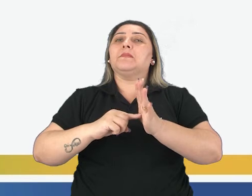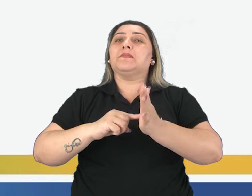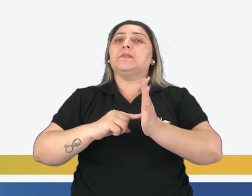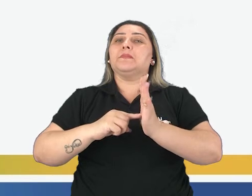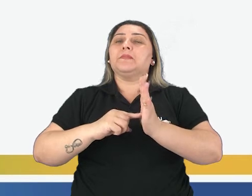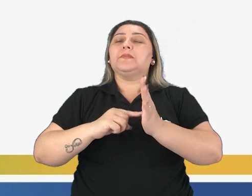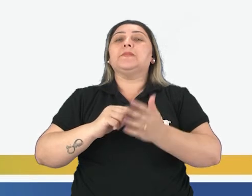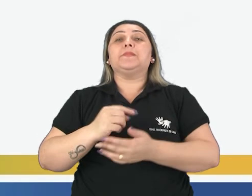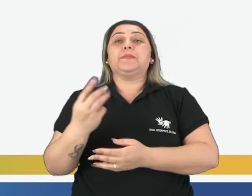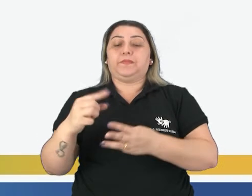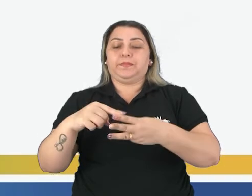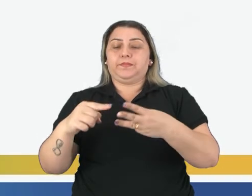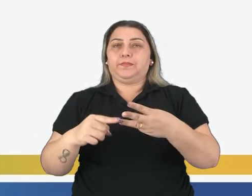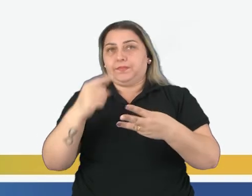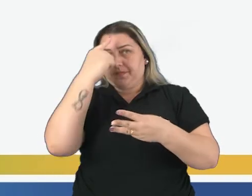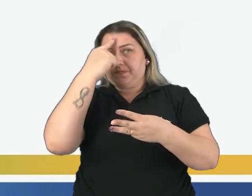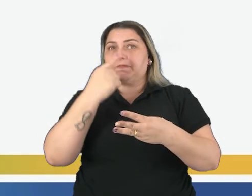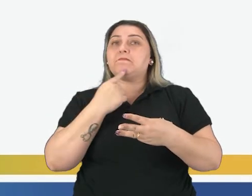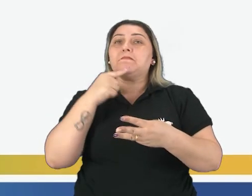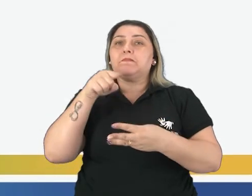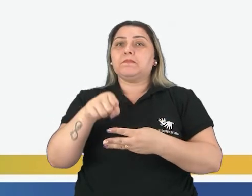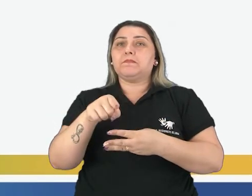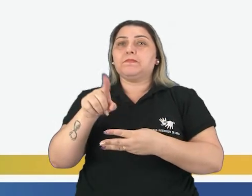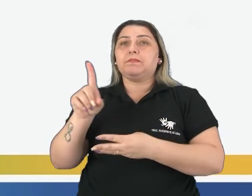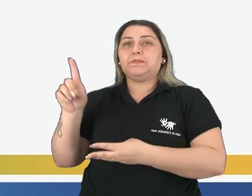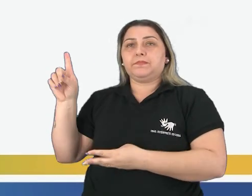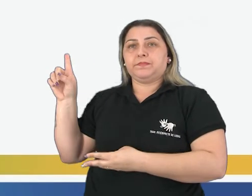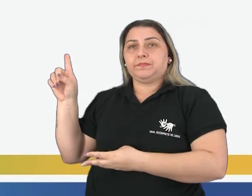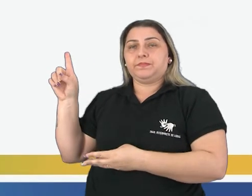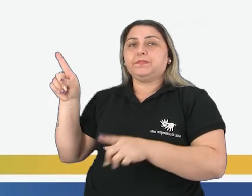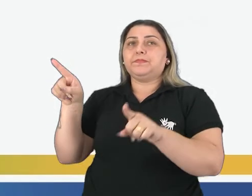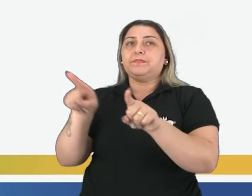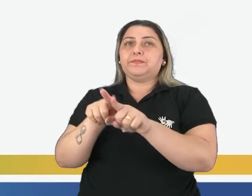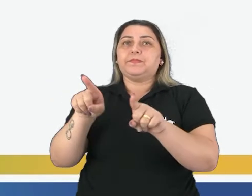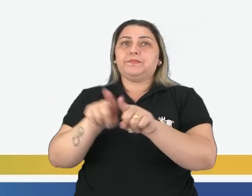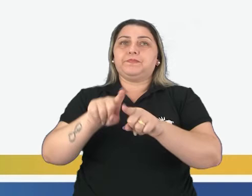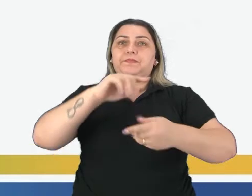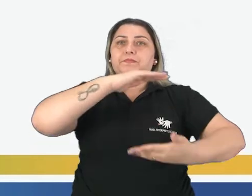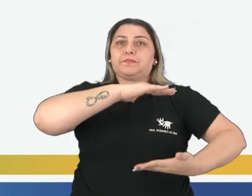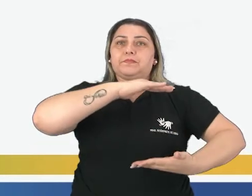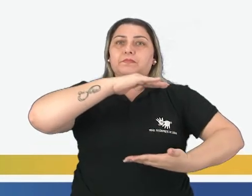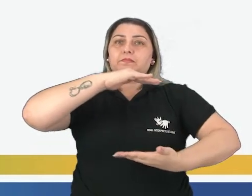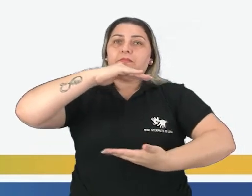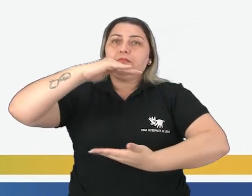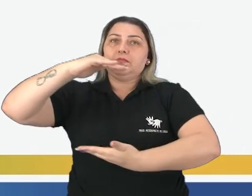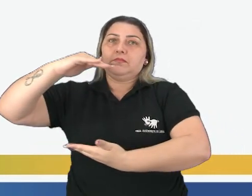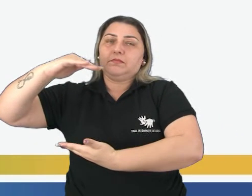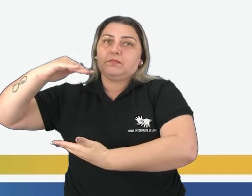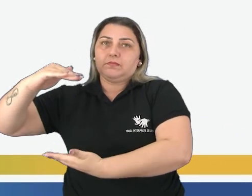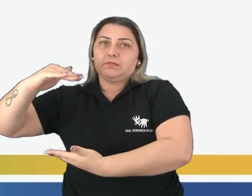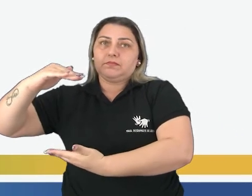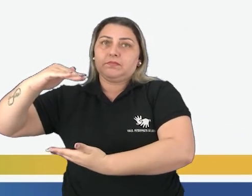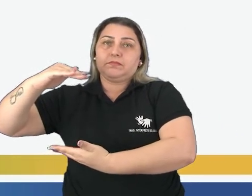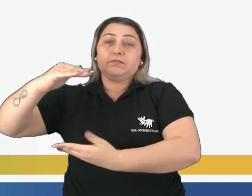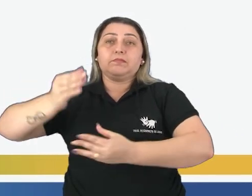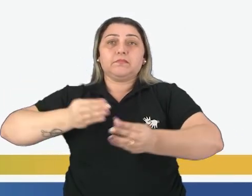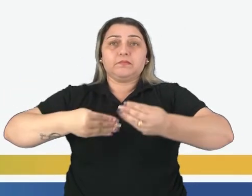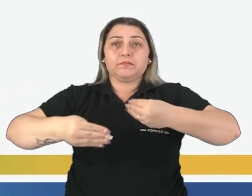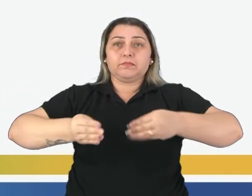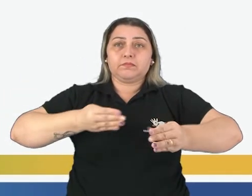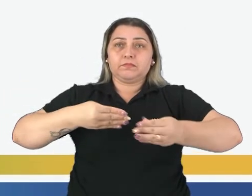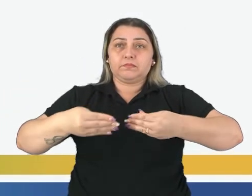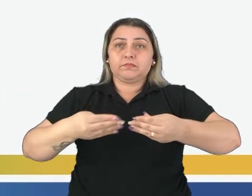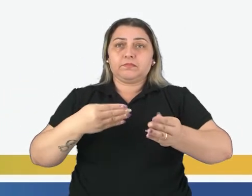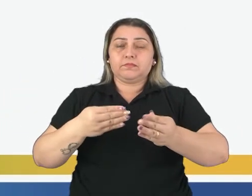aí o processo. Nessa imagem aí, você vê também fardos, só que esses fardos aí, eles são de plásticos, né?